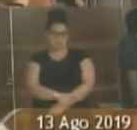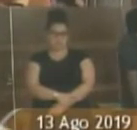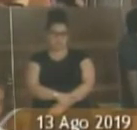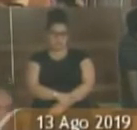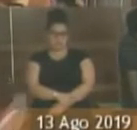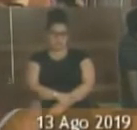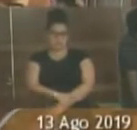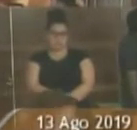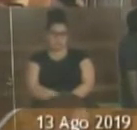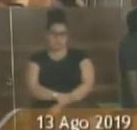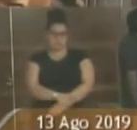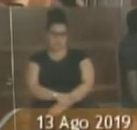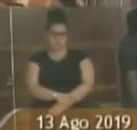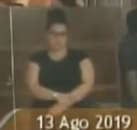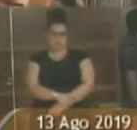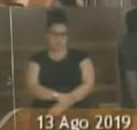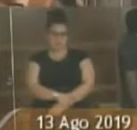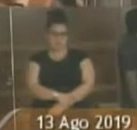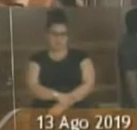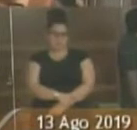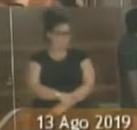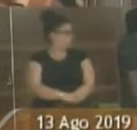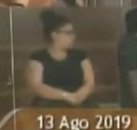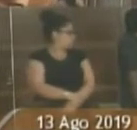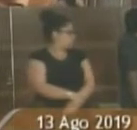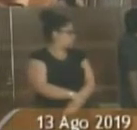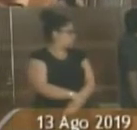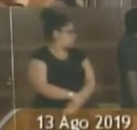Tem que ficar atento que vão votar aí, pessoal, que agora é 1-1.